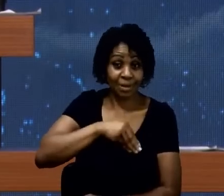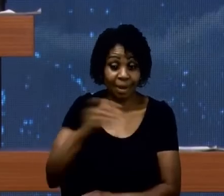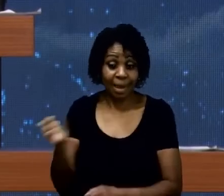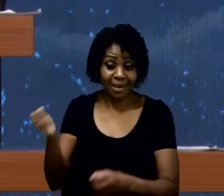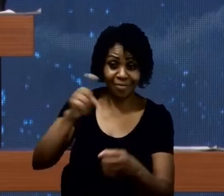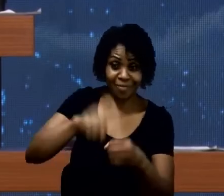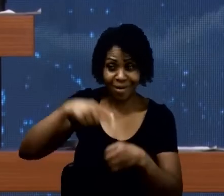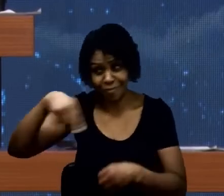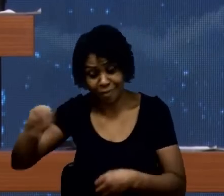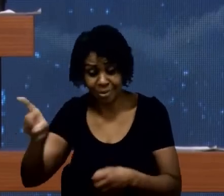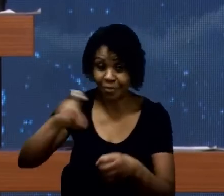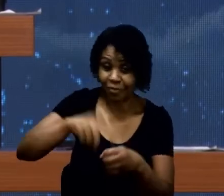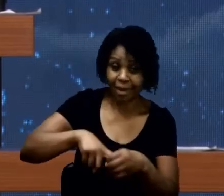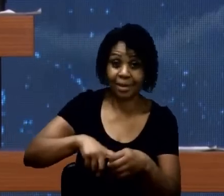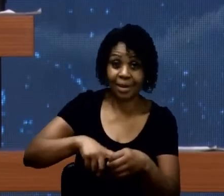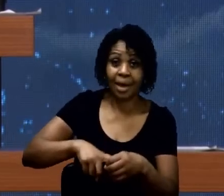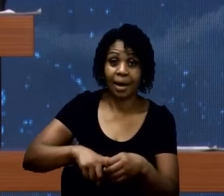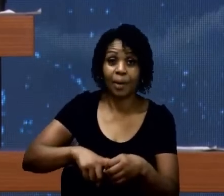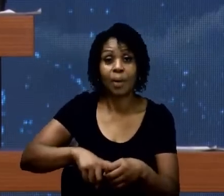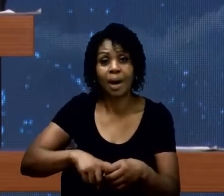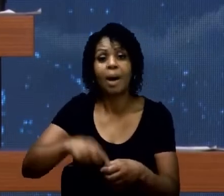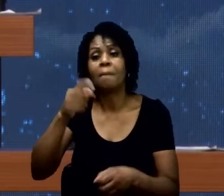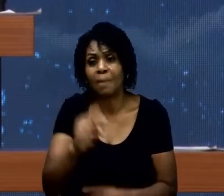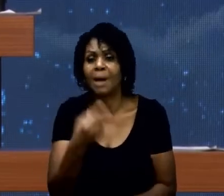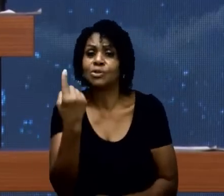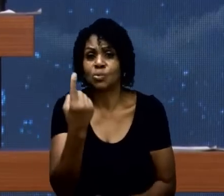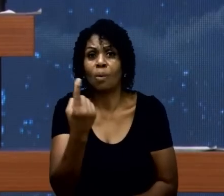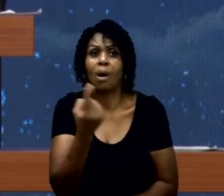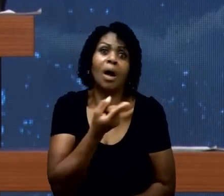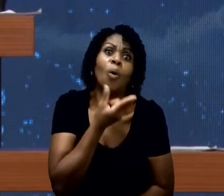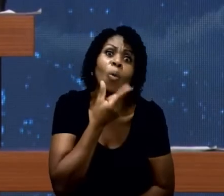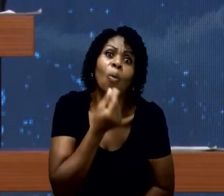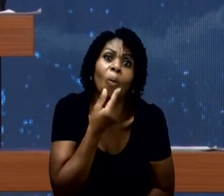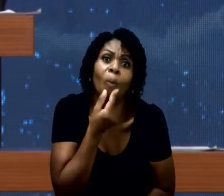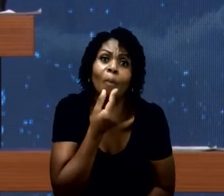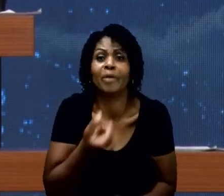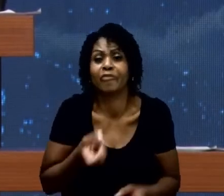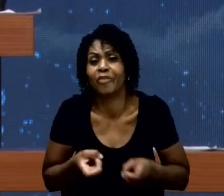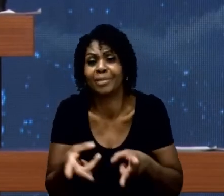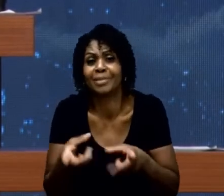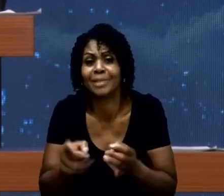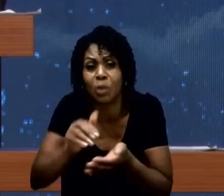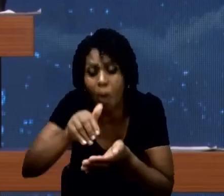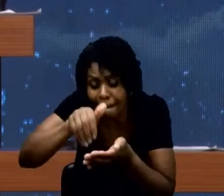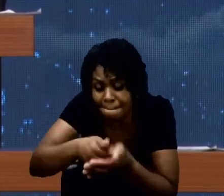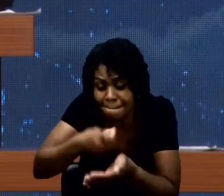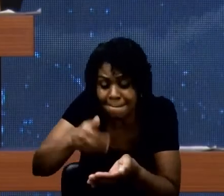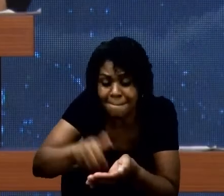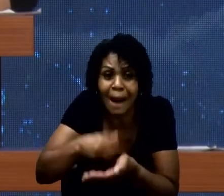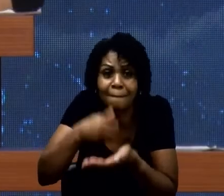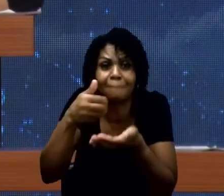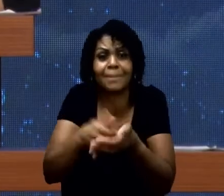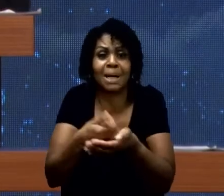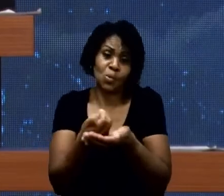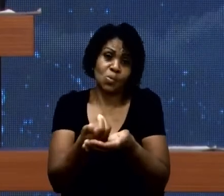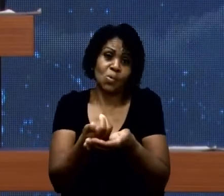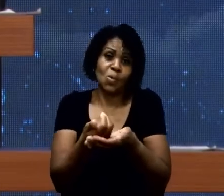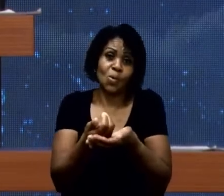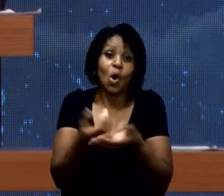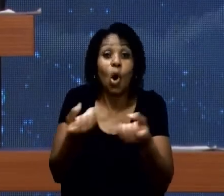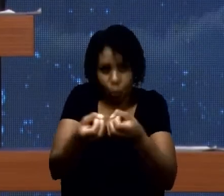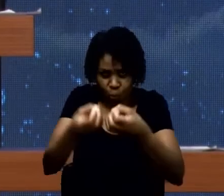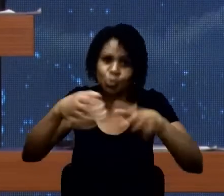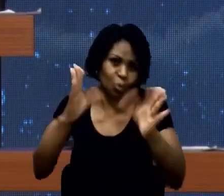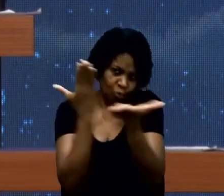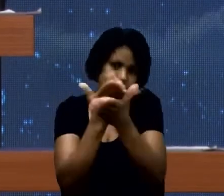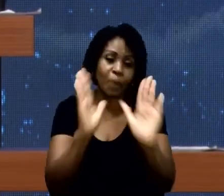ele volta, ele vai, ele volta. E tem mais uma agora. Agora é o mamão, acredite ou não. É o mamão, o do ovo não passa